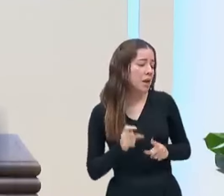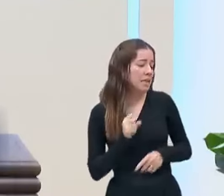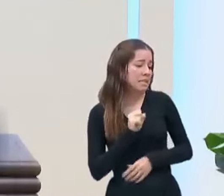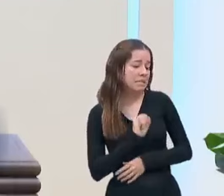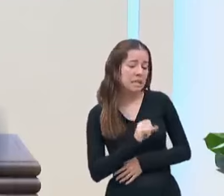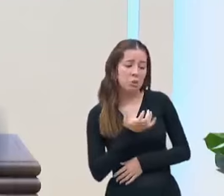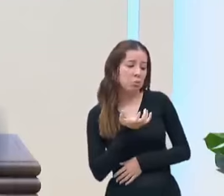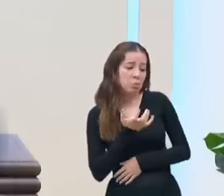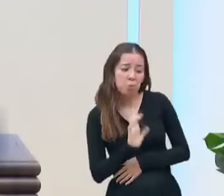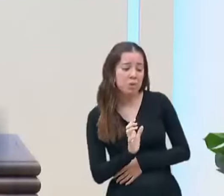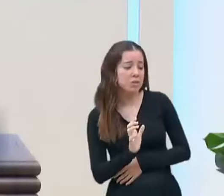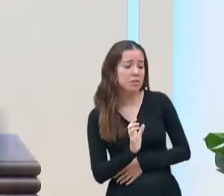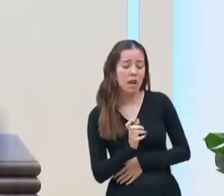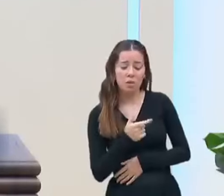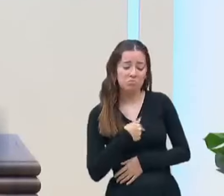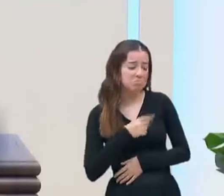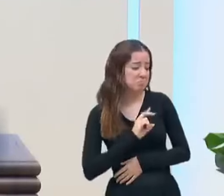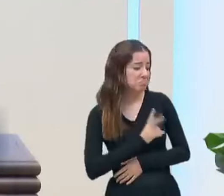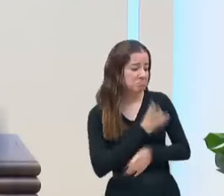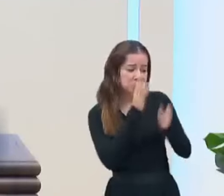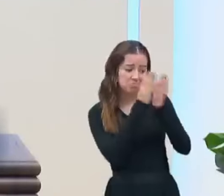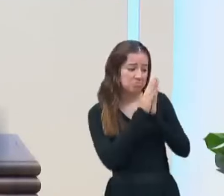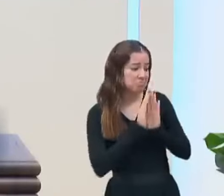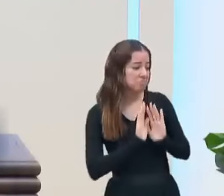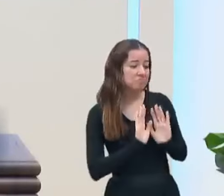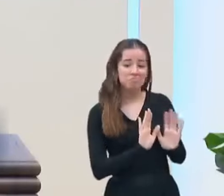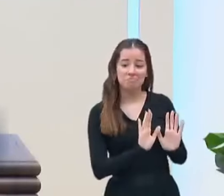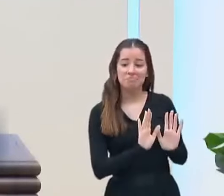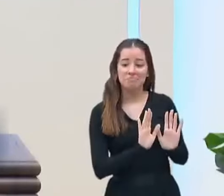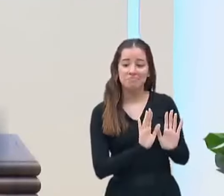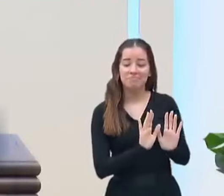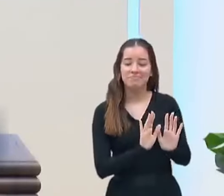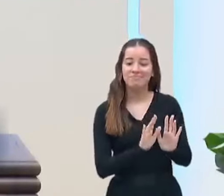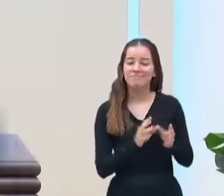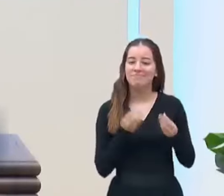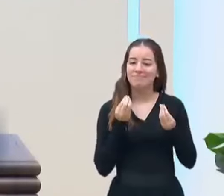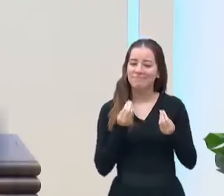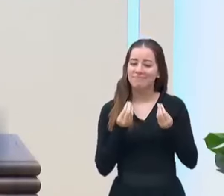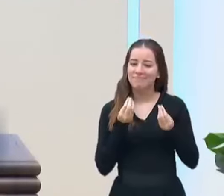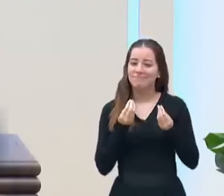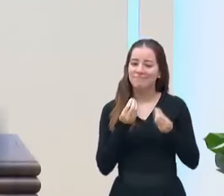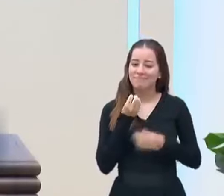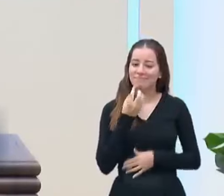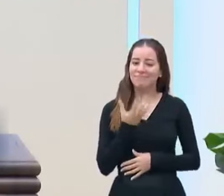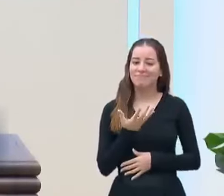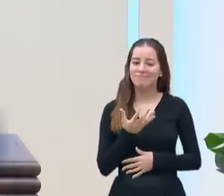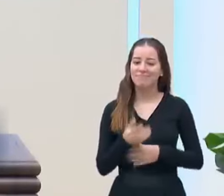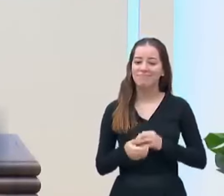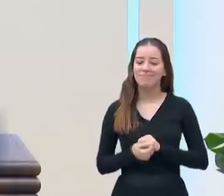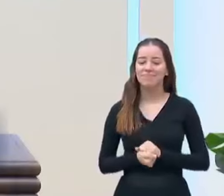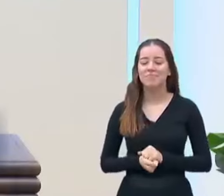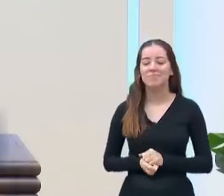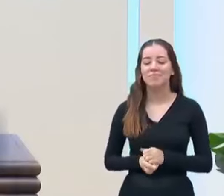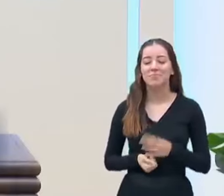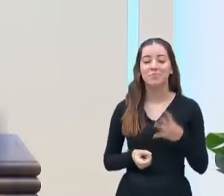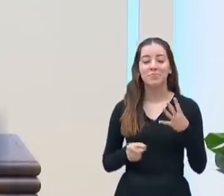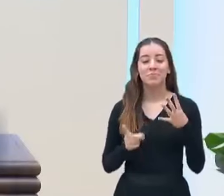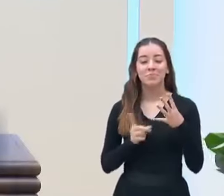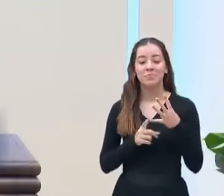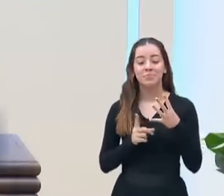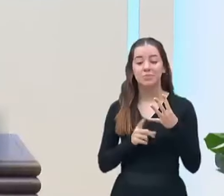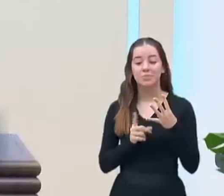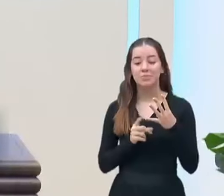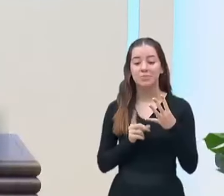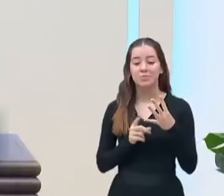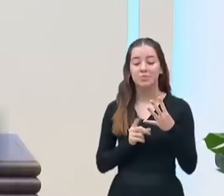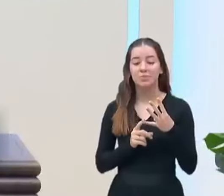eu permaneço te servindo, te adorando. Que oração eficaz! A quarta atitude tomada pelo leproso